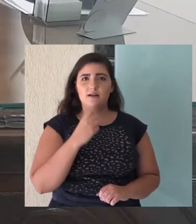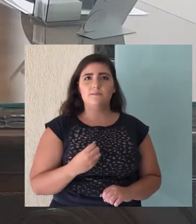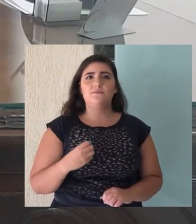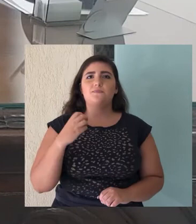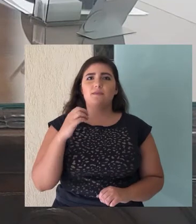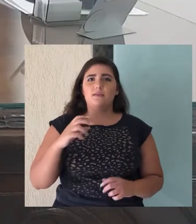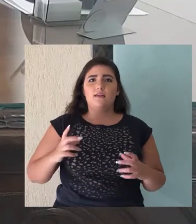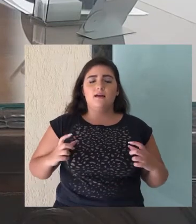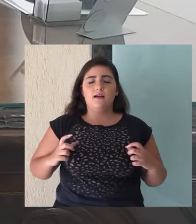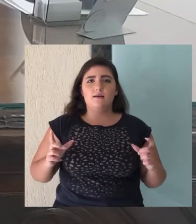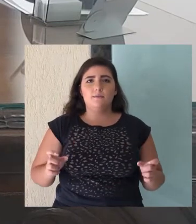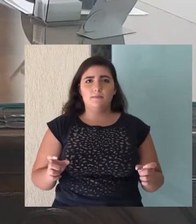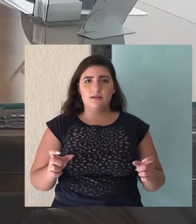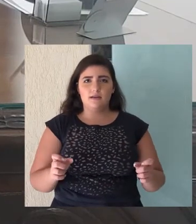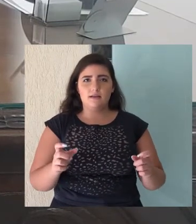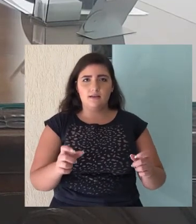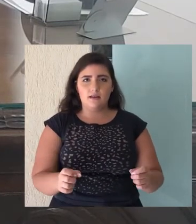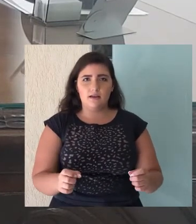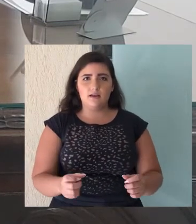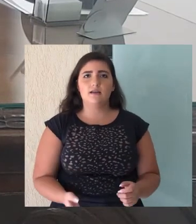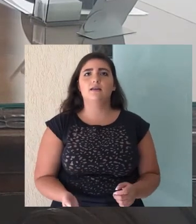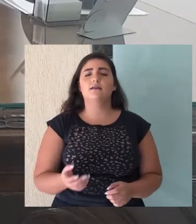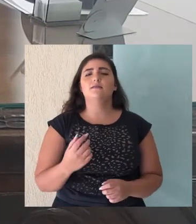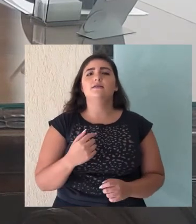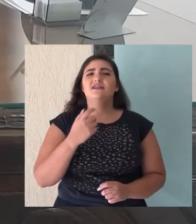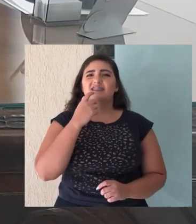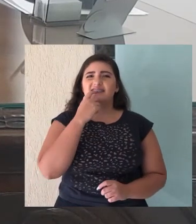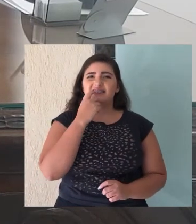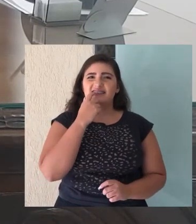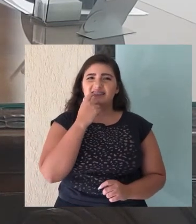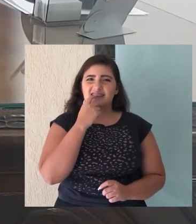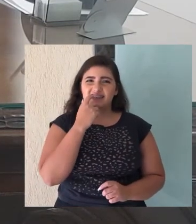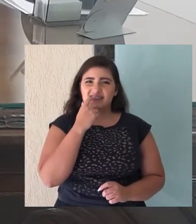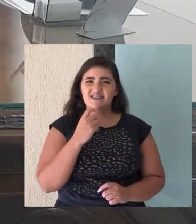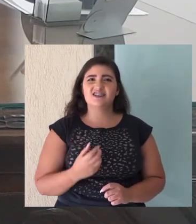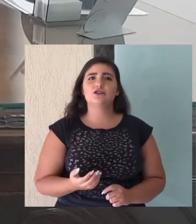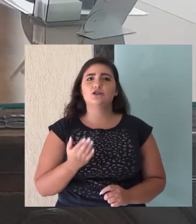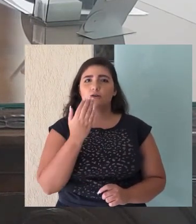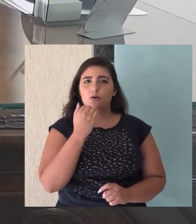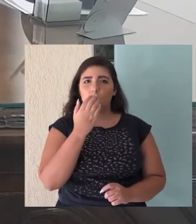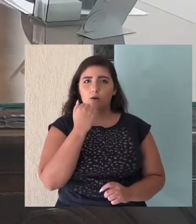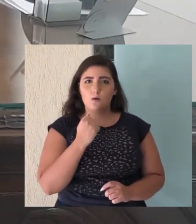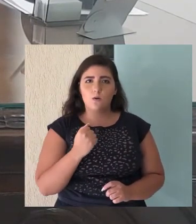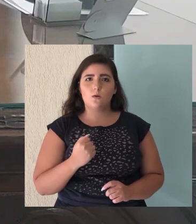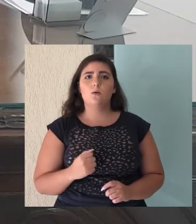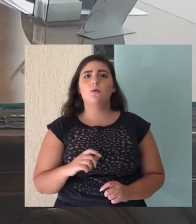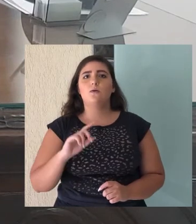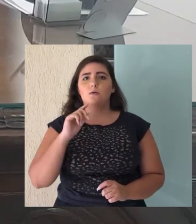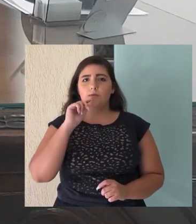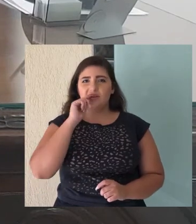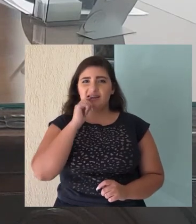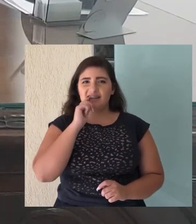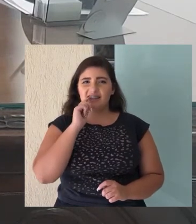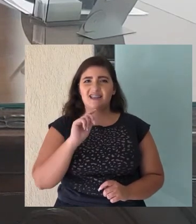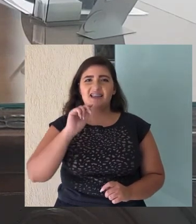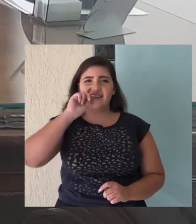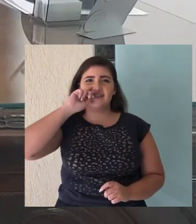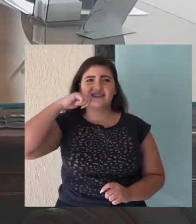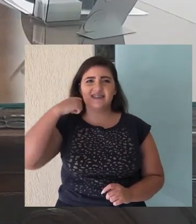desenvolver no início uma gengivite e num processo mais longo, ela pode desenvolver uma periodontite, ou